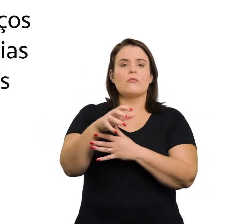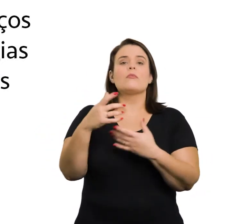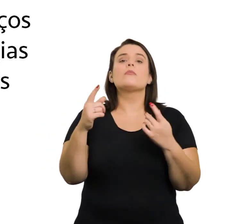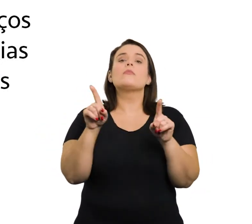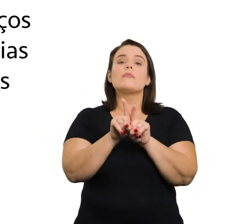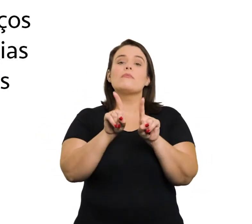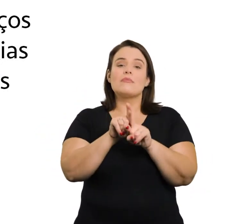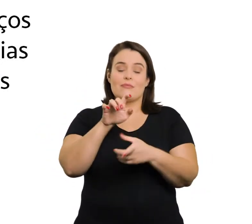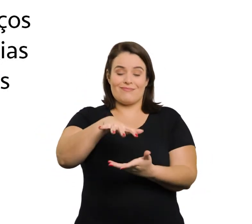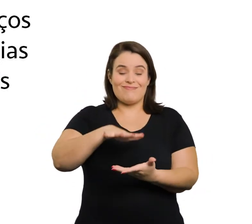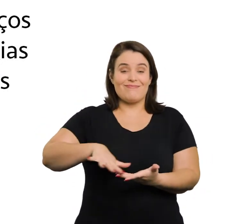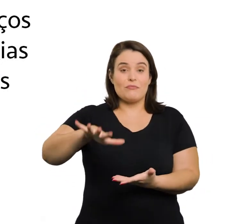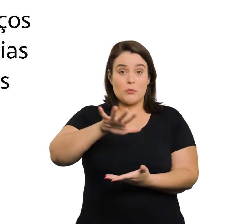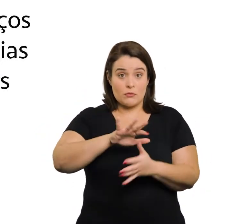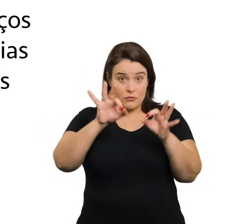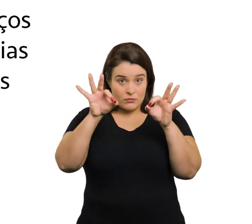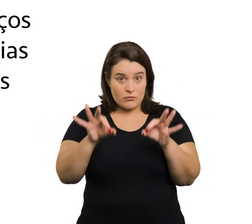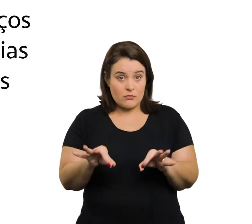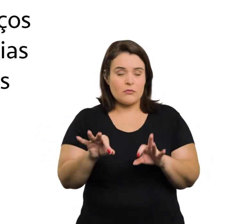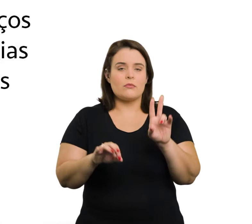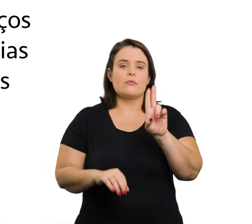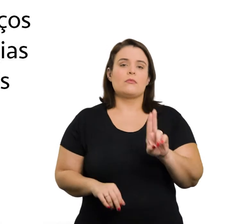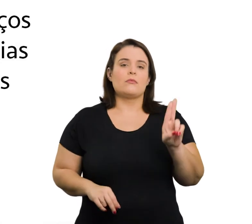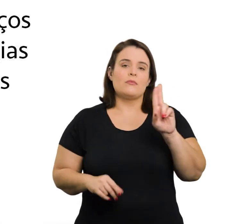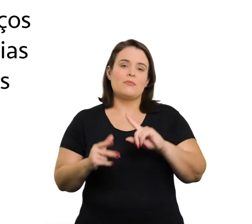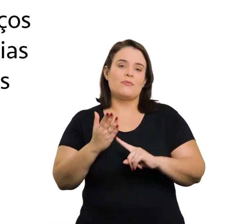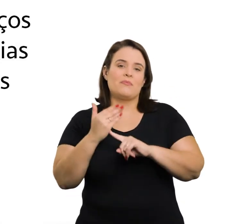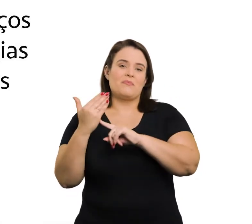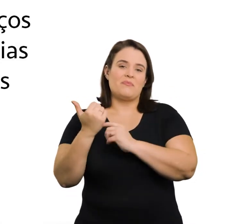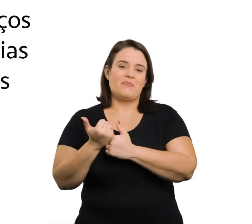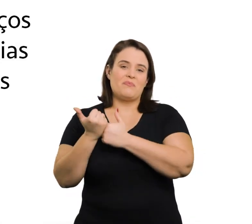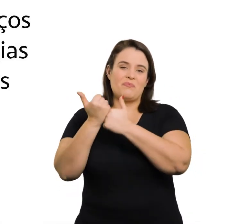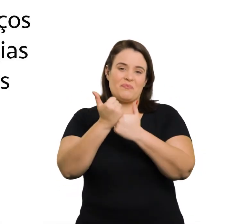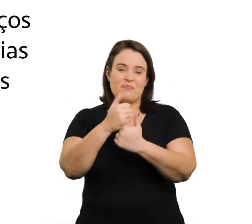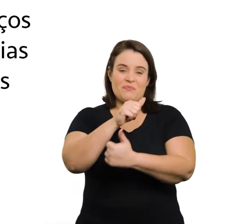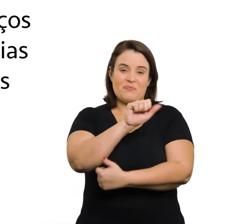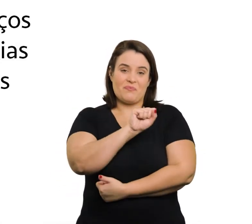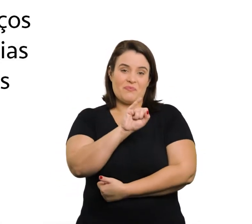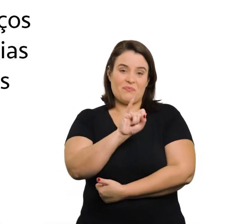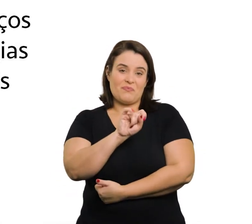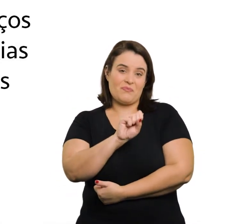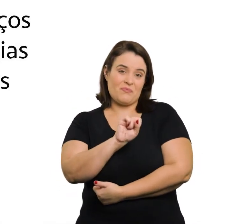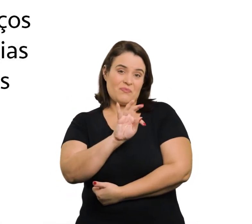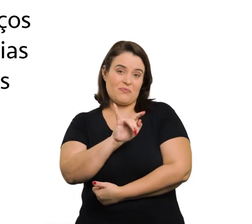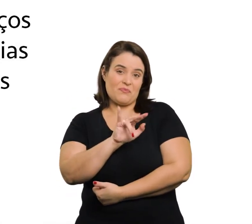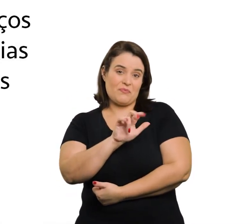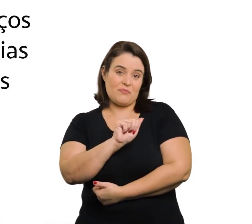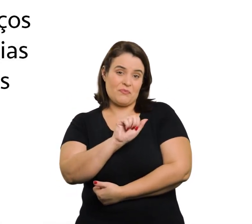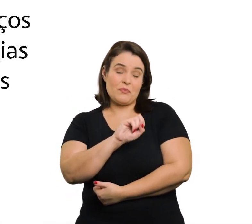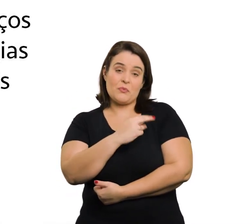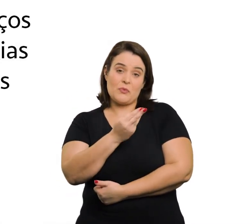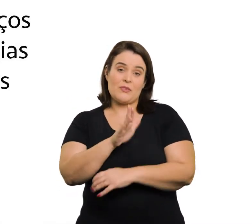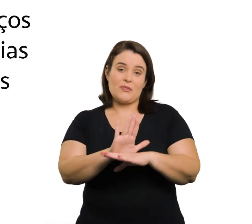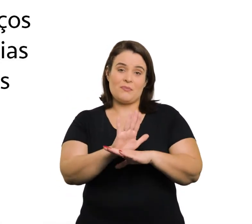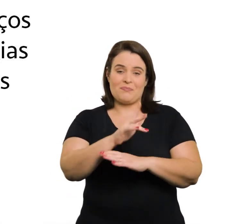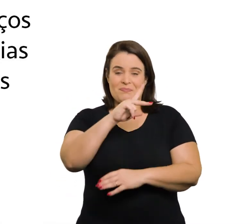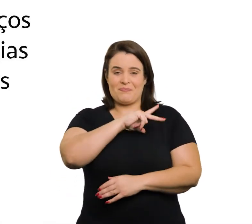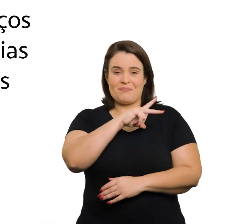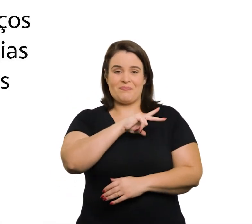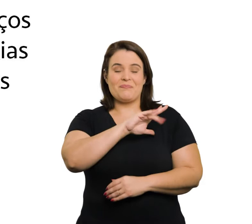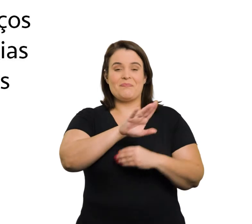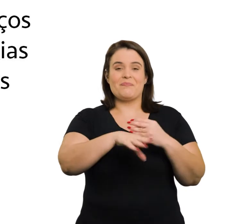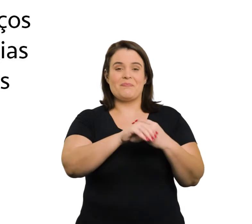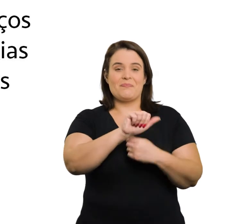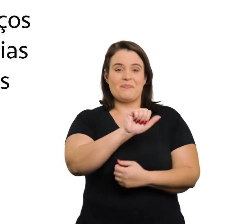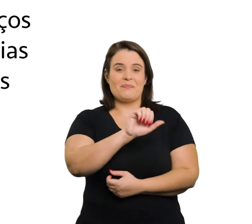acomodar variações de mãos e empunhadura e implantar espaços adequados para uso de tecnologias assistivas